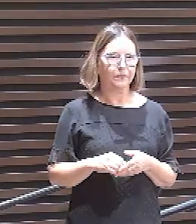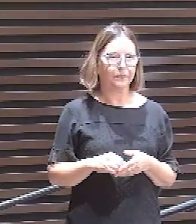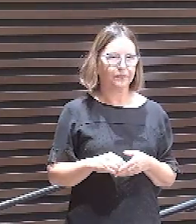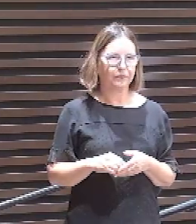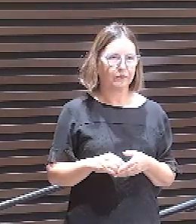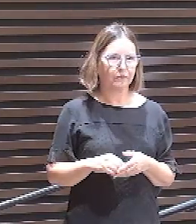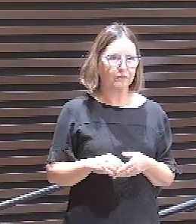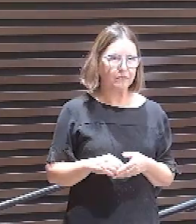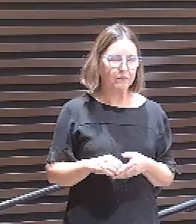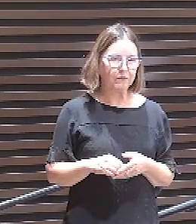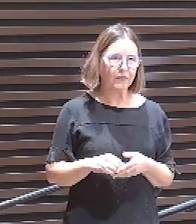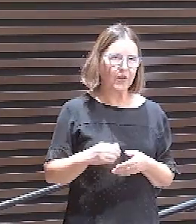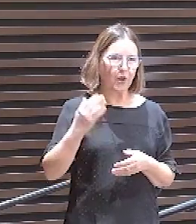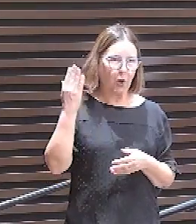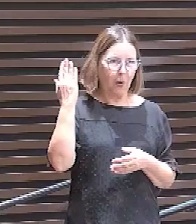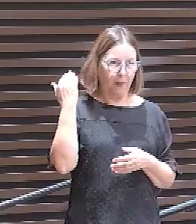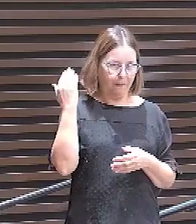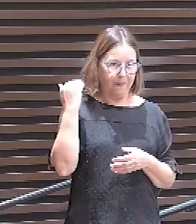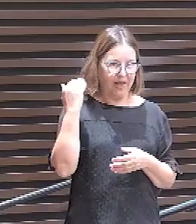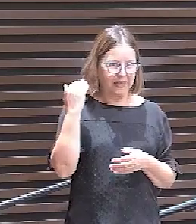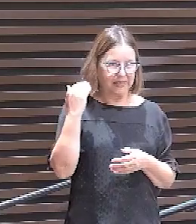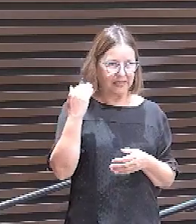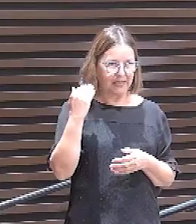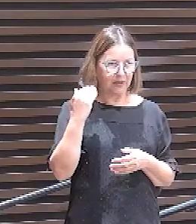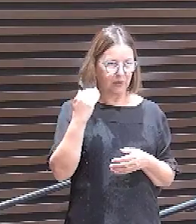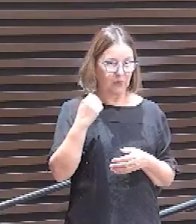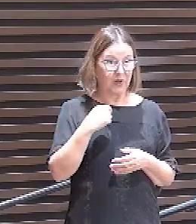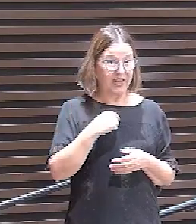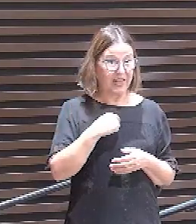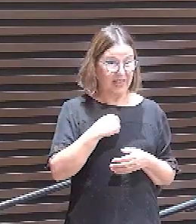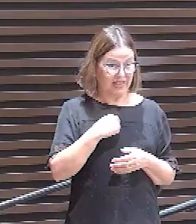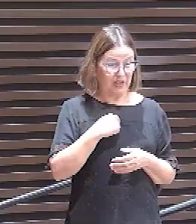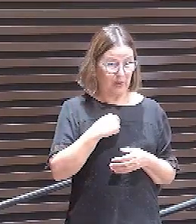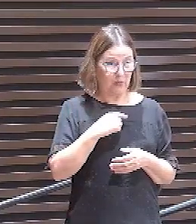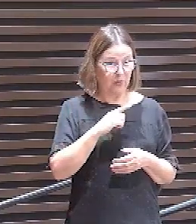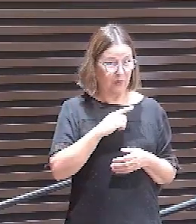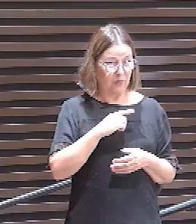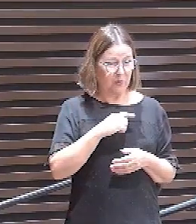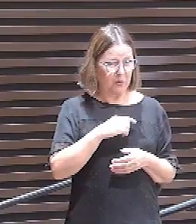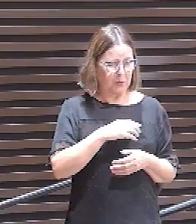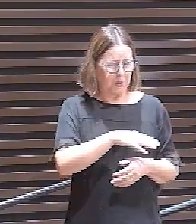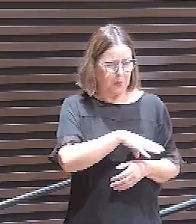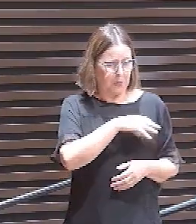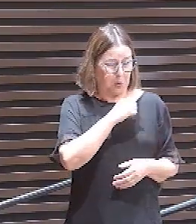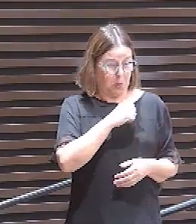ódio, o Senhor me tratou. Na Covid, numa madrugada,